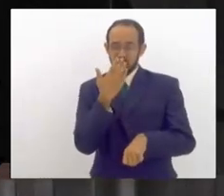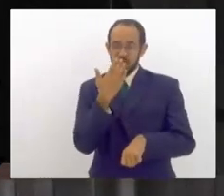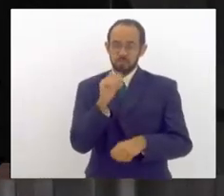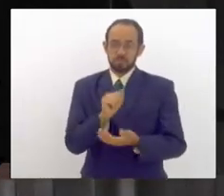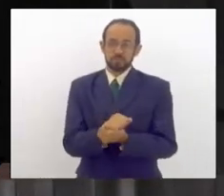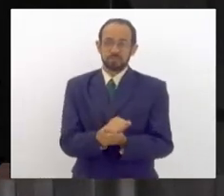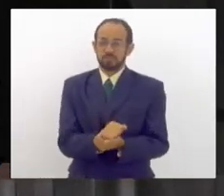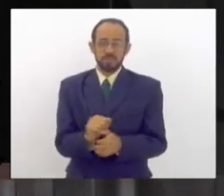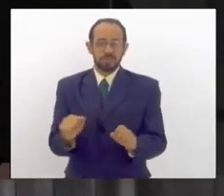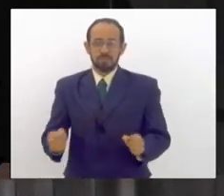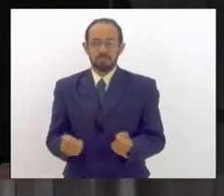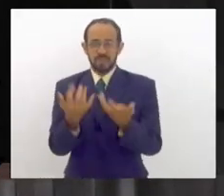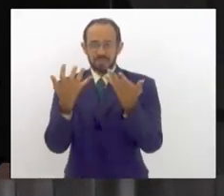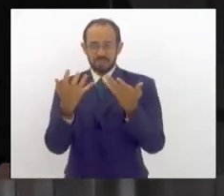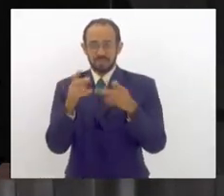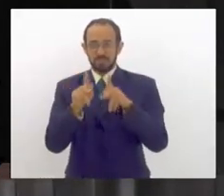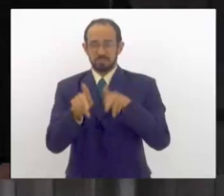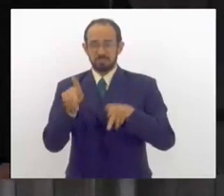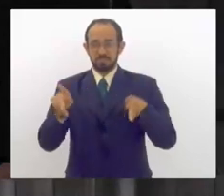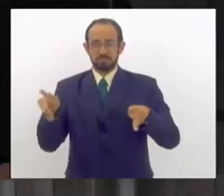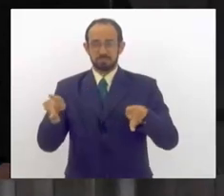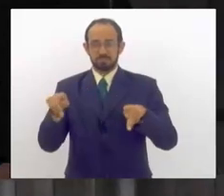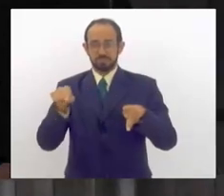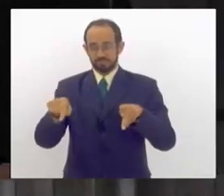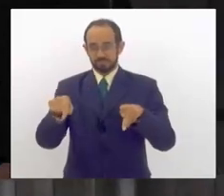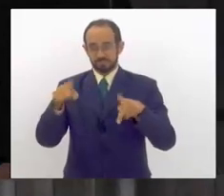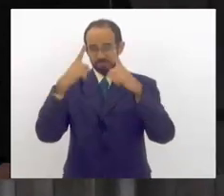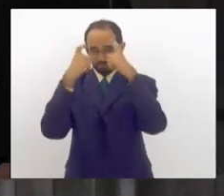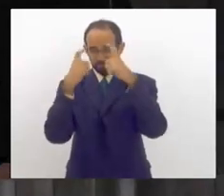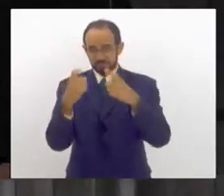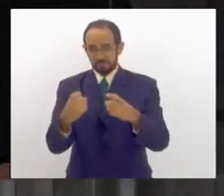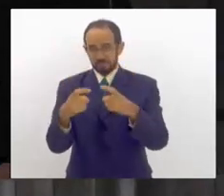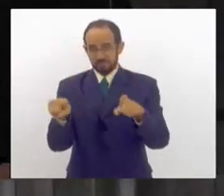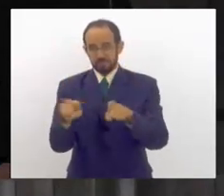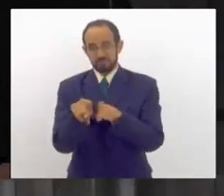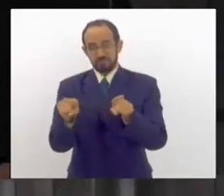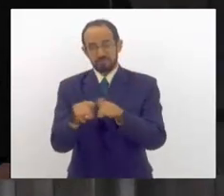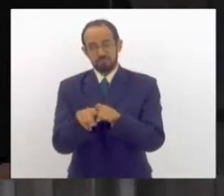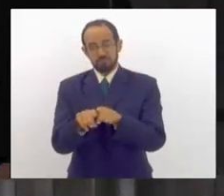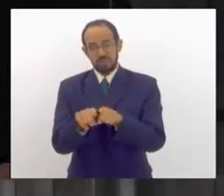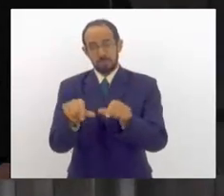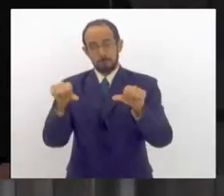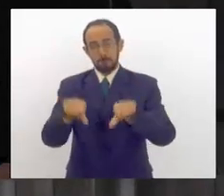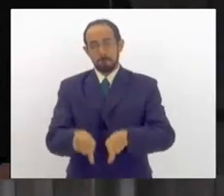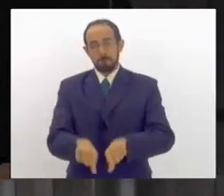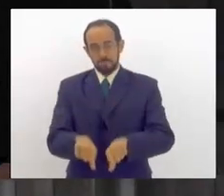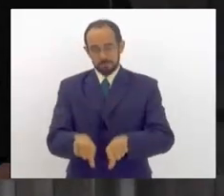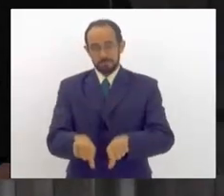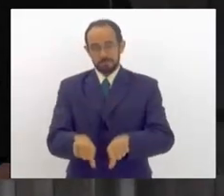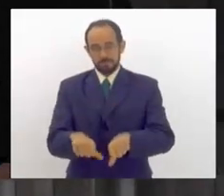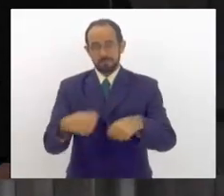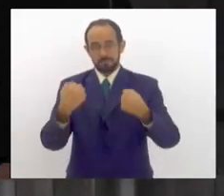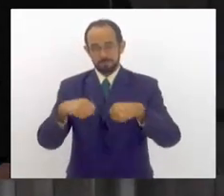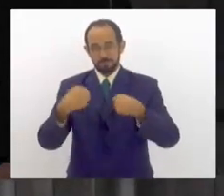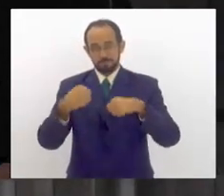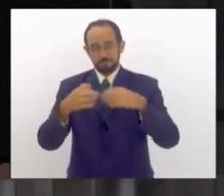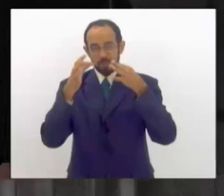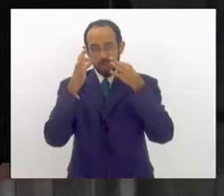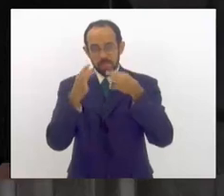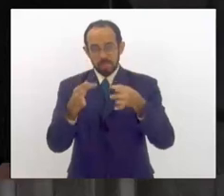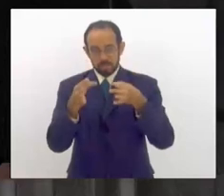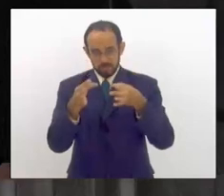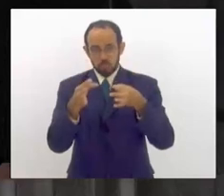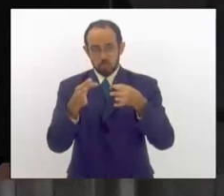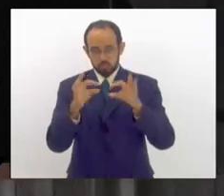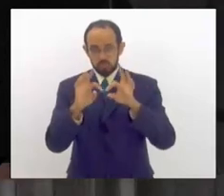de festas populares, essas violências também aumentam muito. É preciso chamar a atenção daqueles que